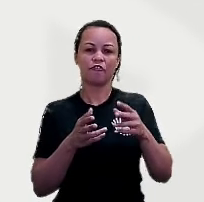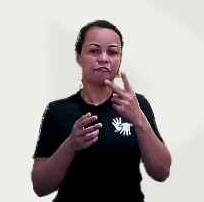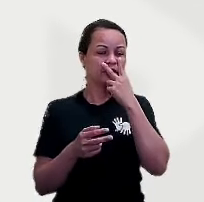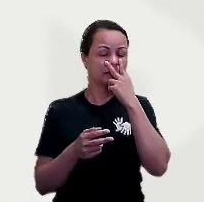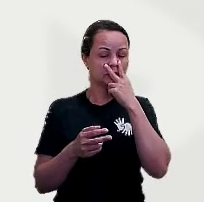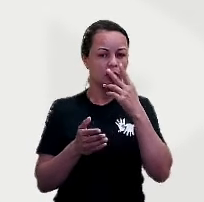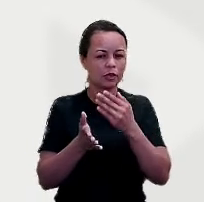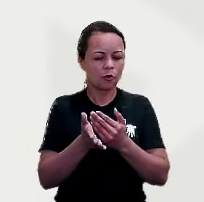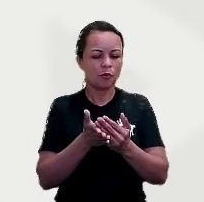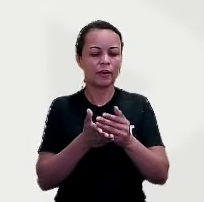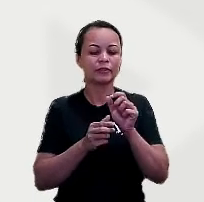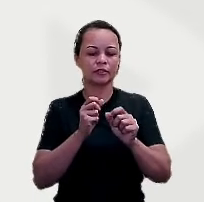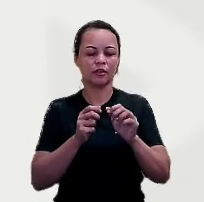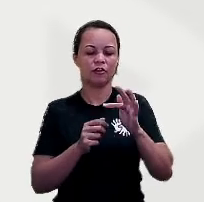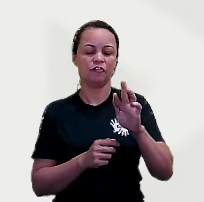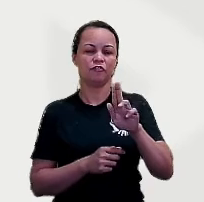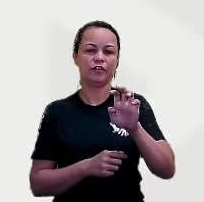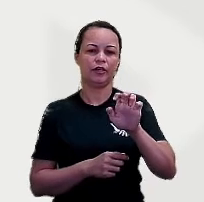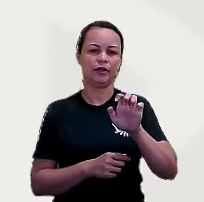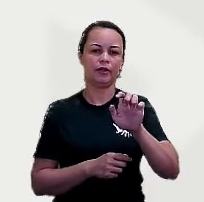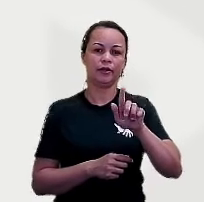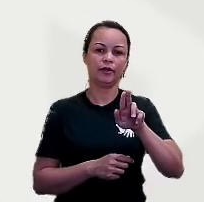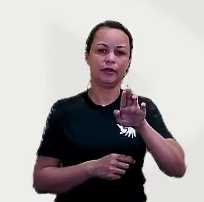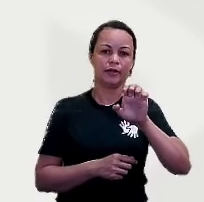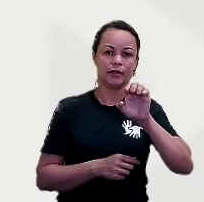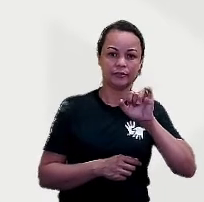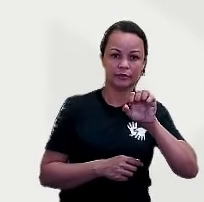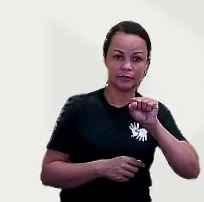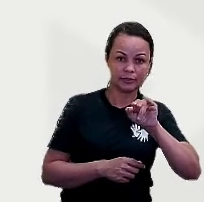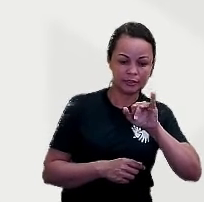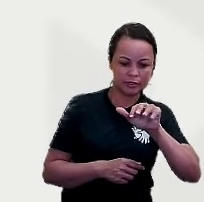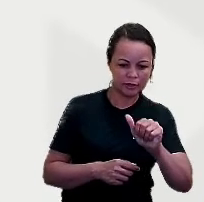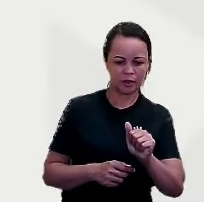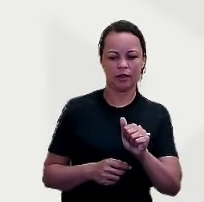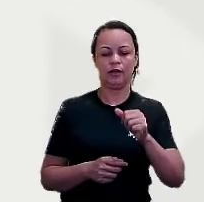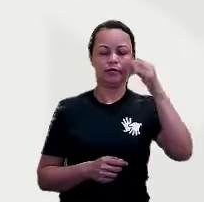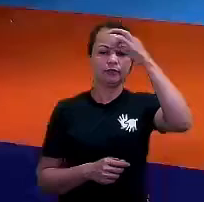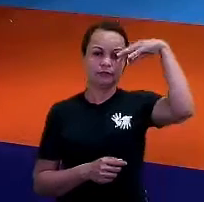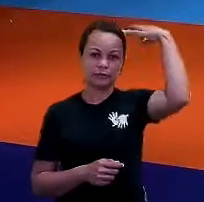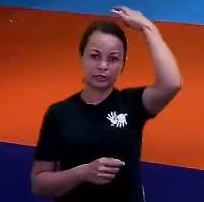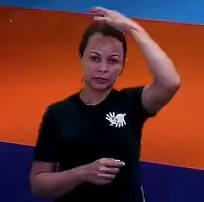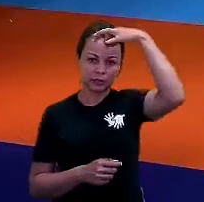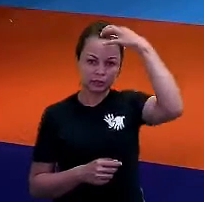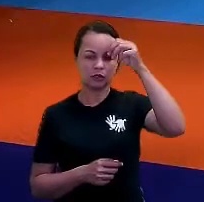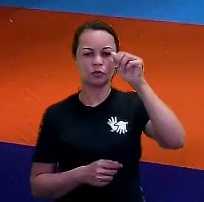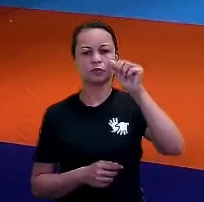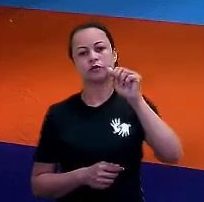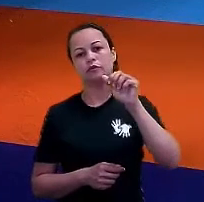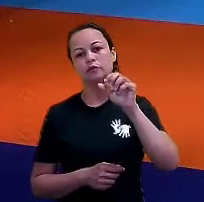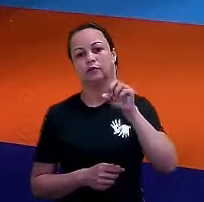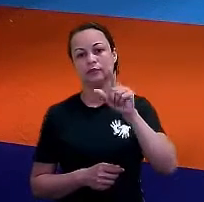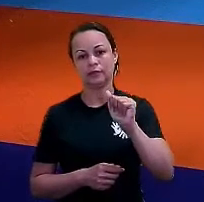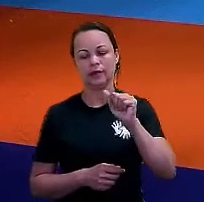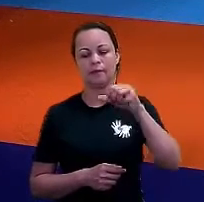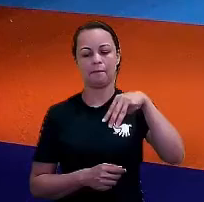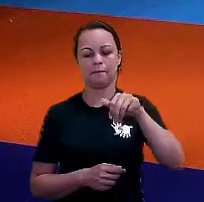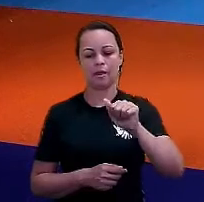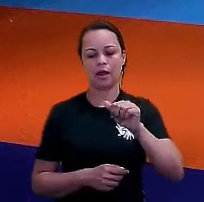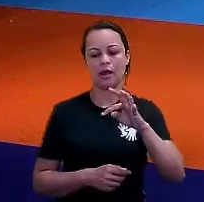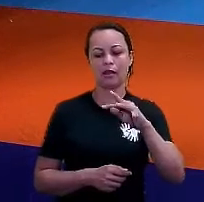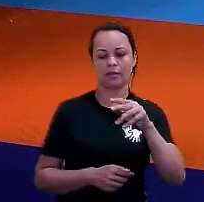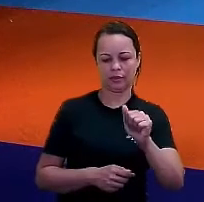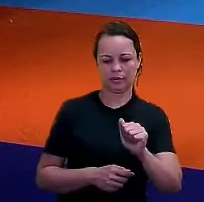em 1712. Observe, não existia uma cidade da Vitória de Santo Antão. A gente